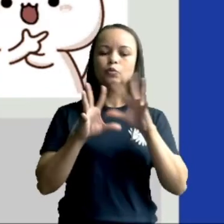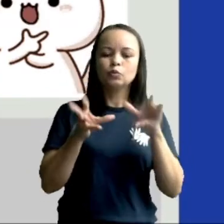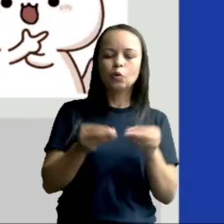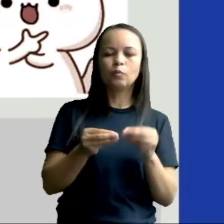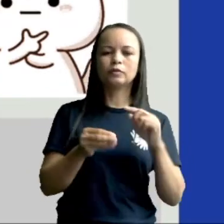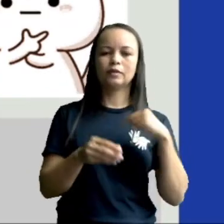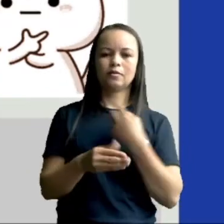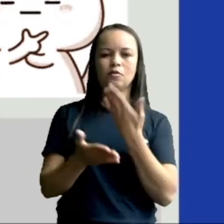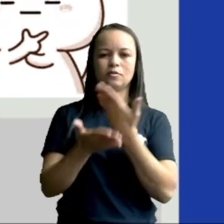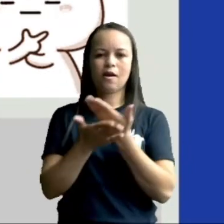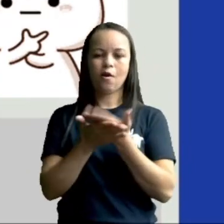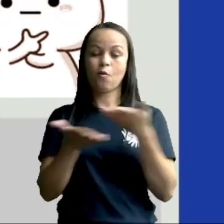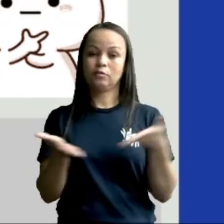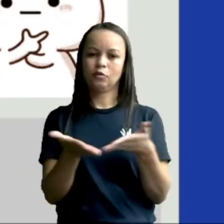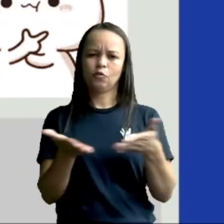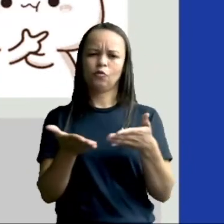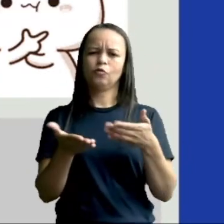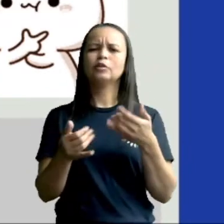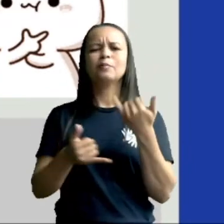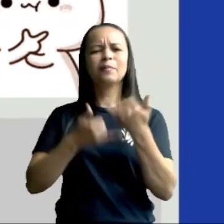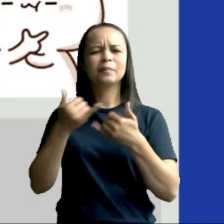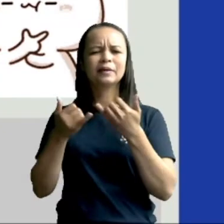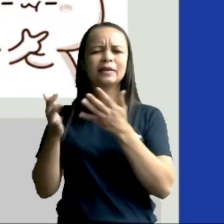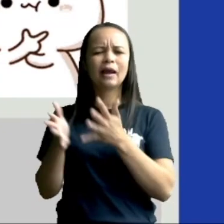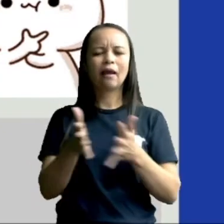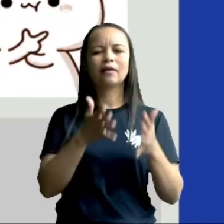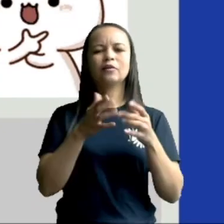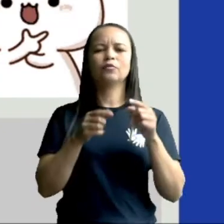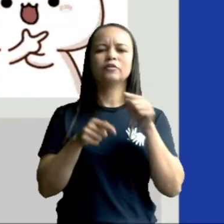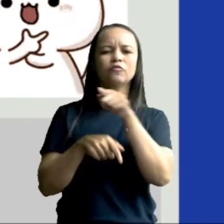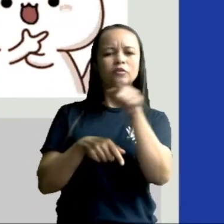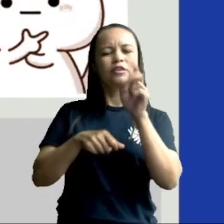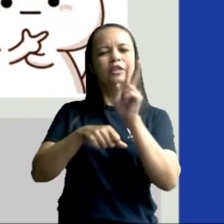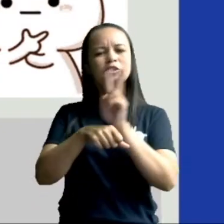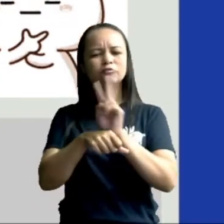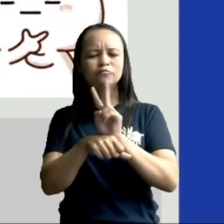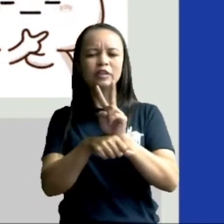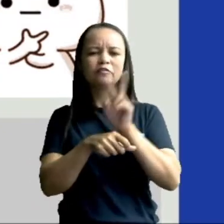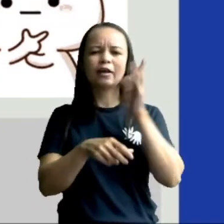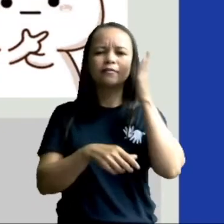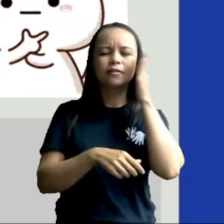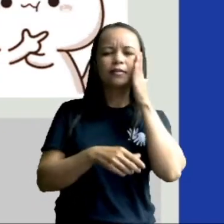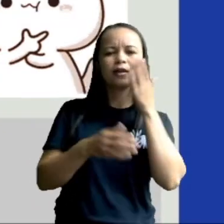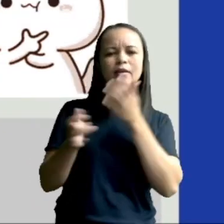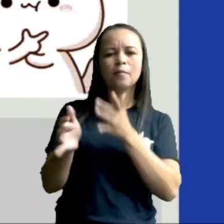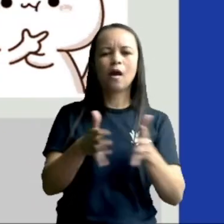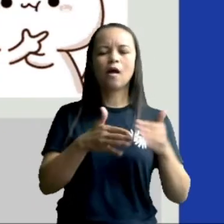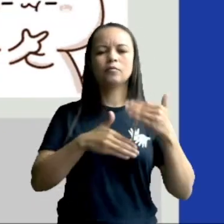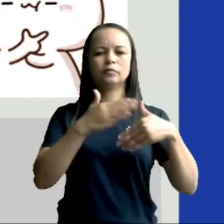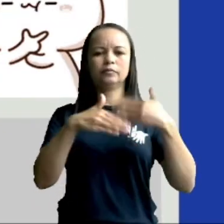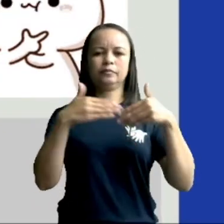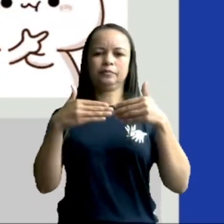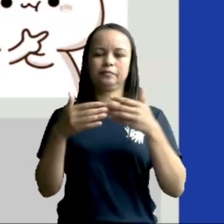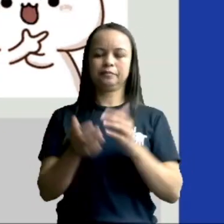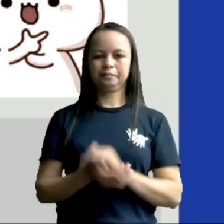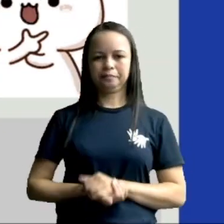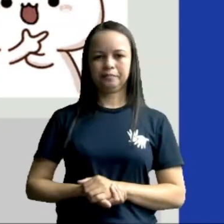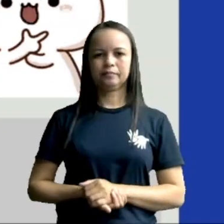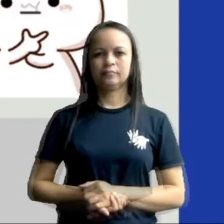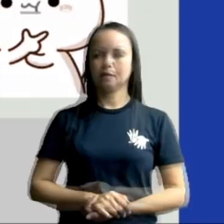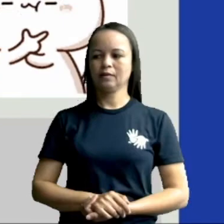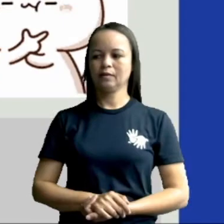bem interativo, que você vai entender bem direitinho o que é esse processo de produção, circulação e consumo. Vamos lá?